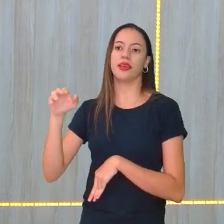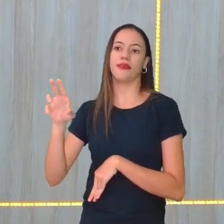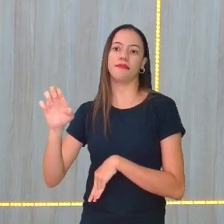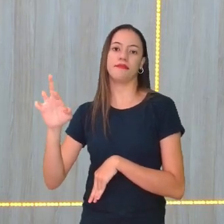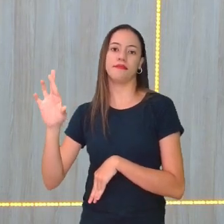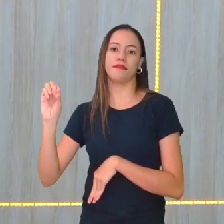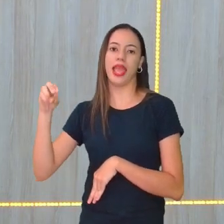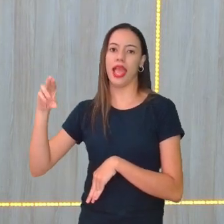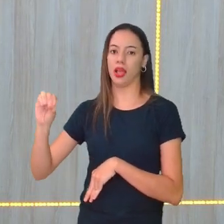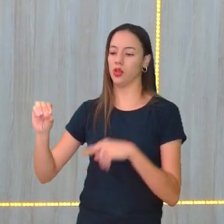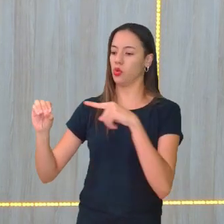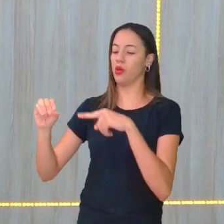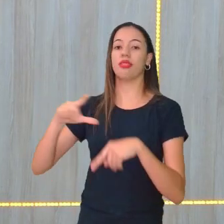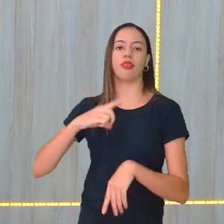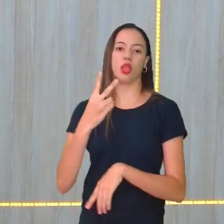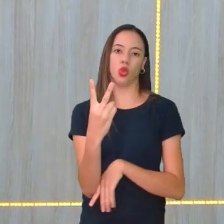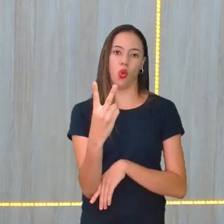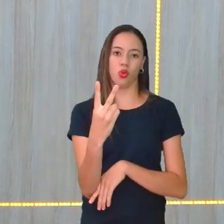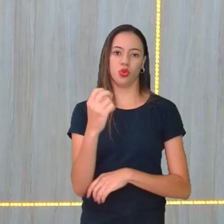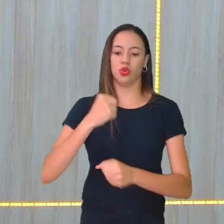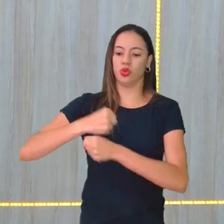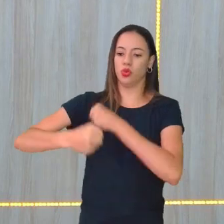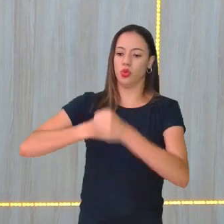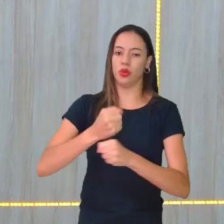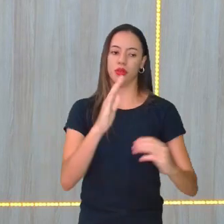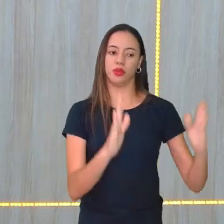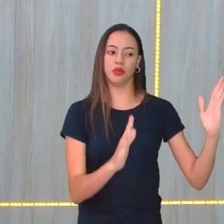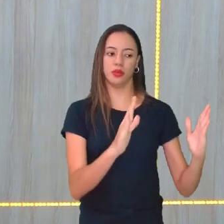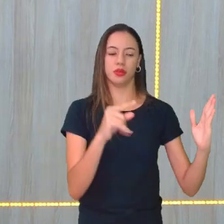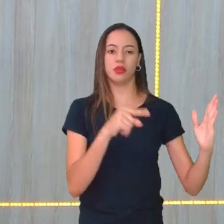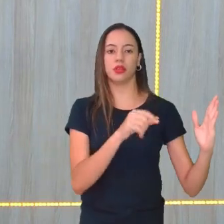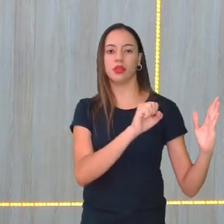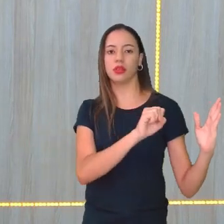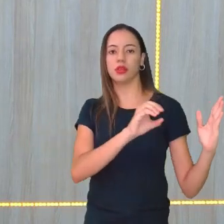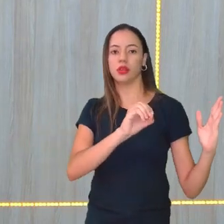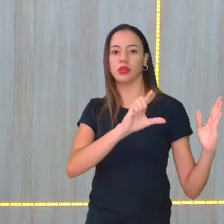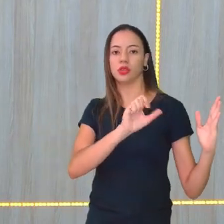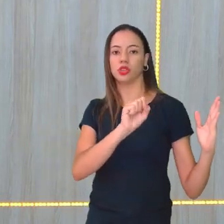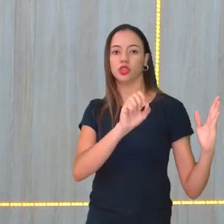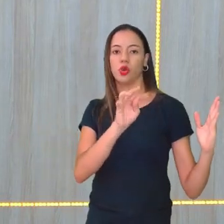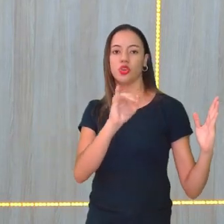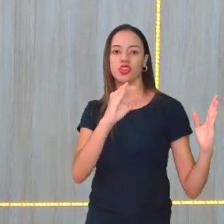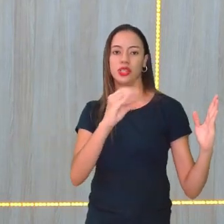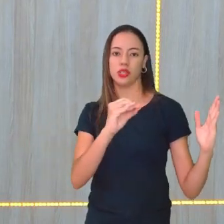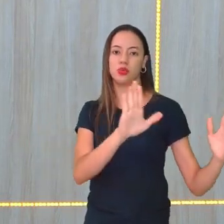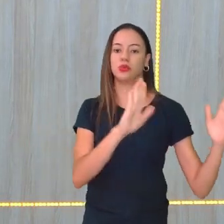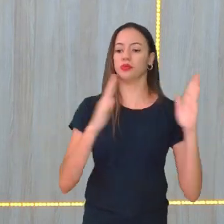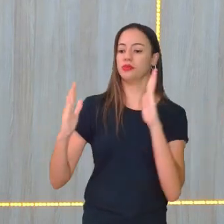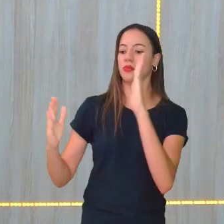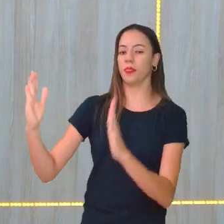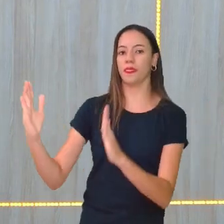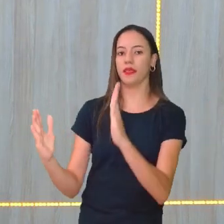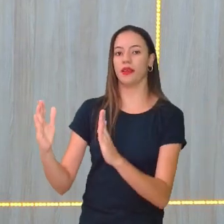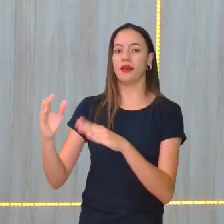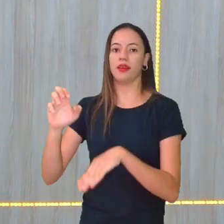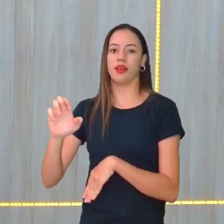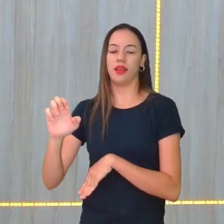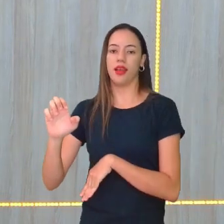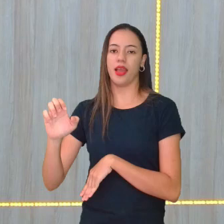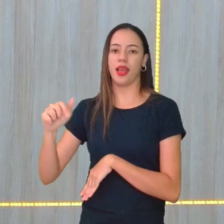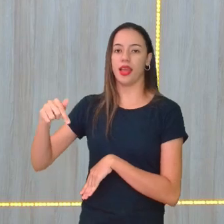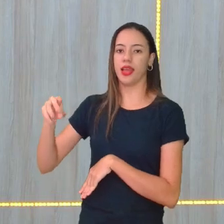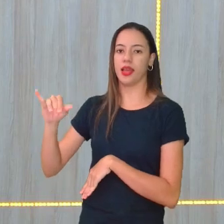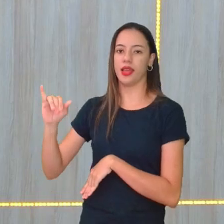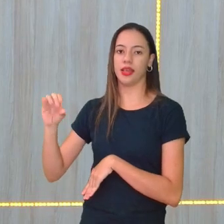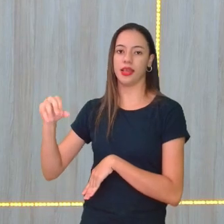solstícios, né, que a gente tem ao longo do ano. A gente tem os solstícios e os equinócios. No solstício, né, os dias e noites eles